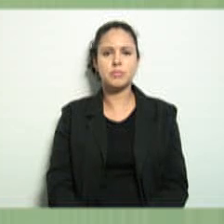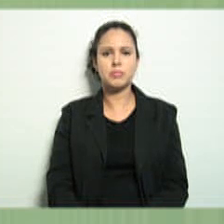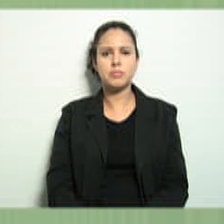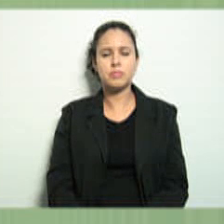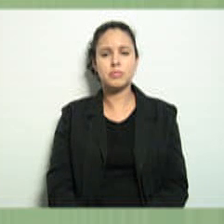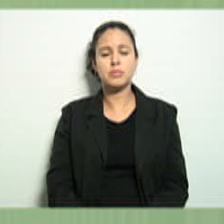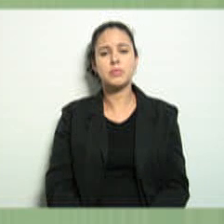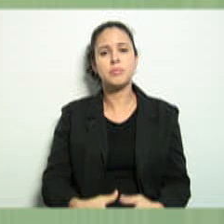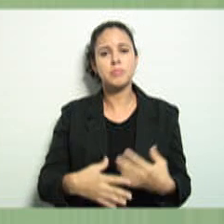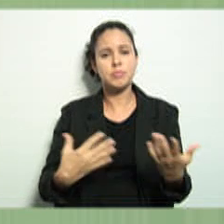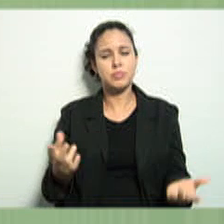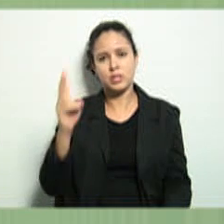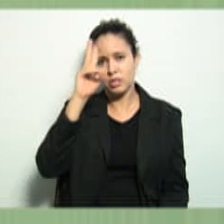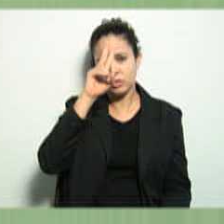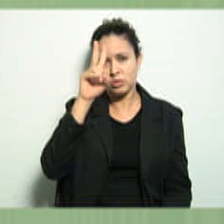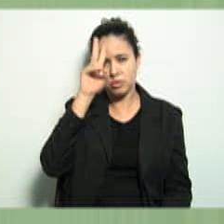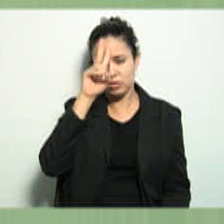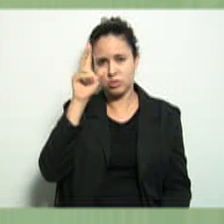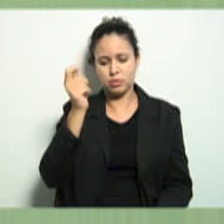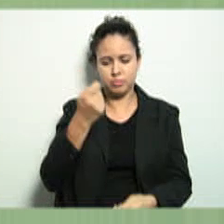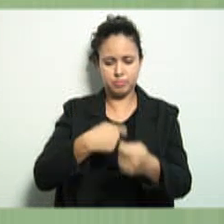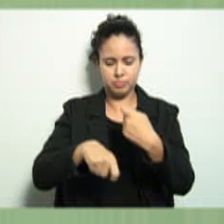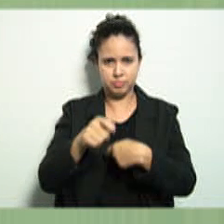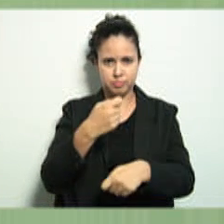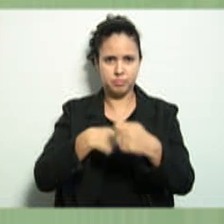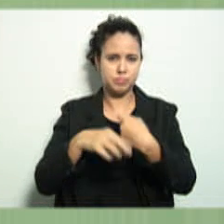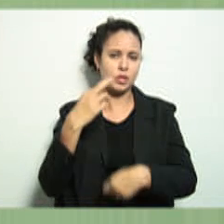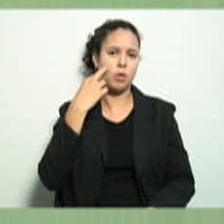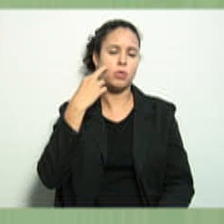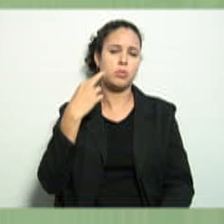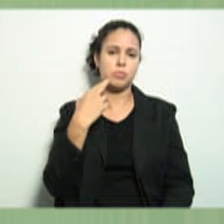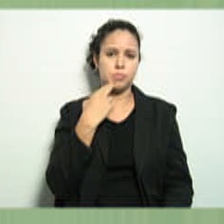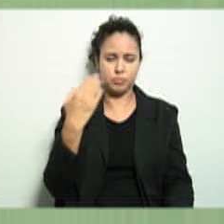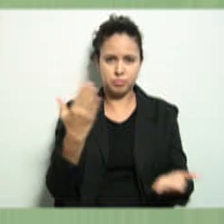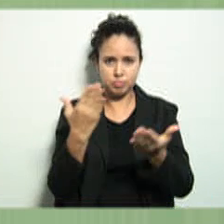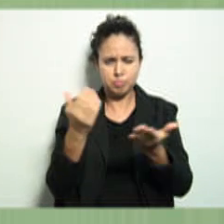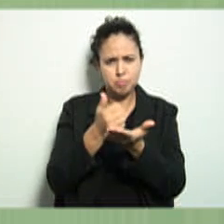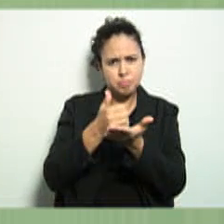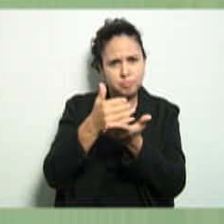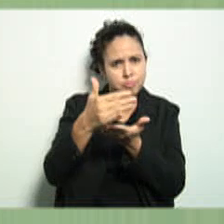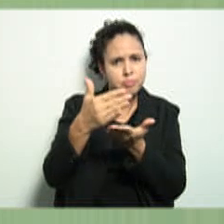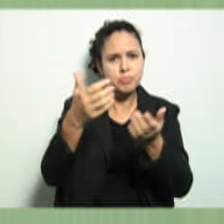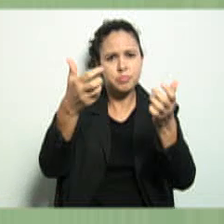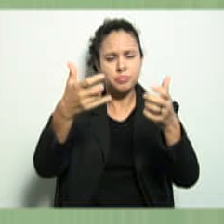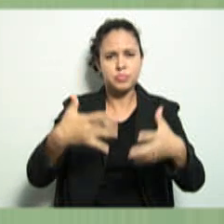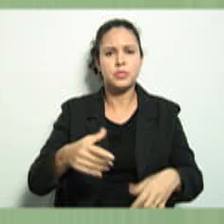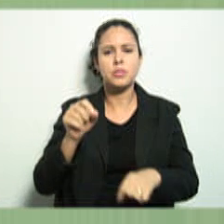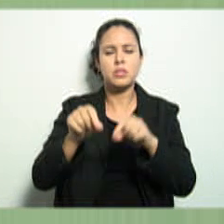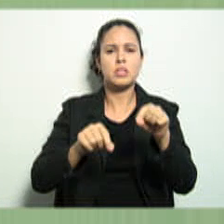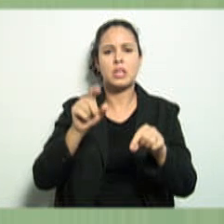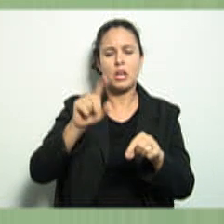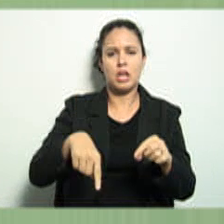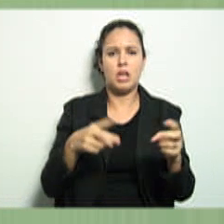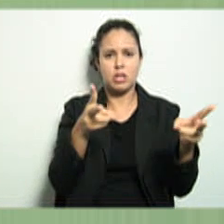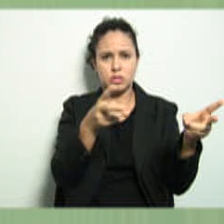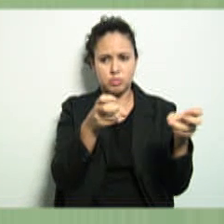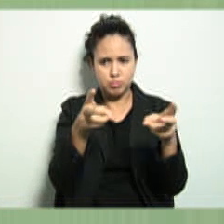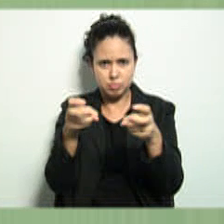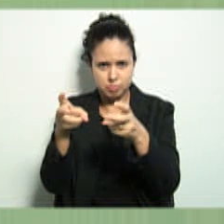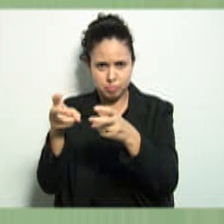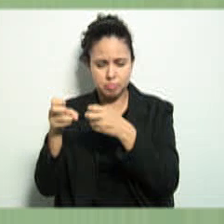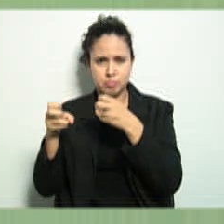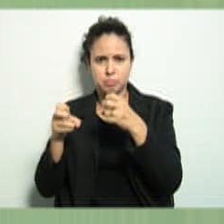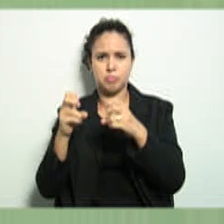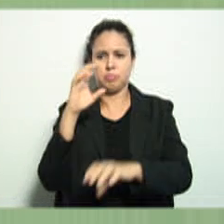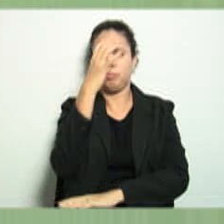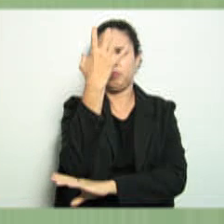A história econômica de Rondônia. Vamos iniciar conversando sobre a exploração da borracha, exploração do látex, que